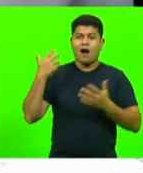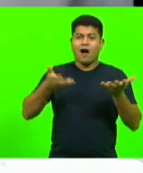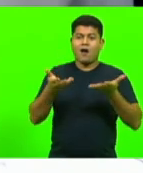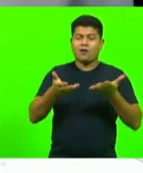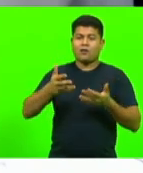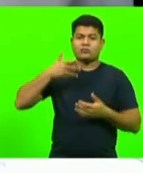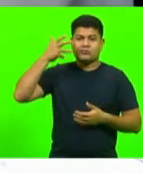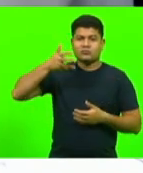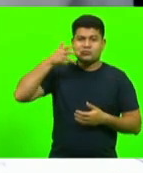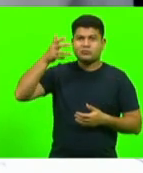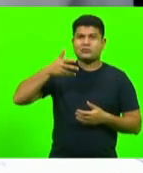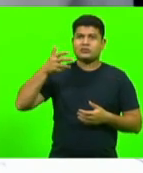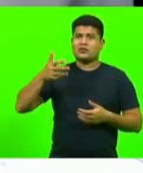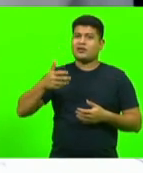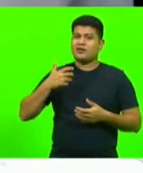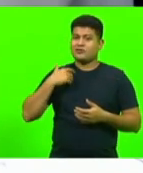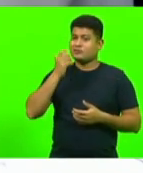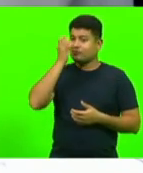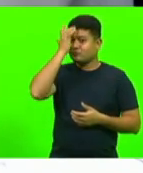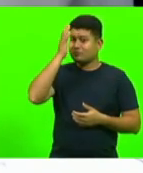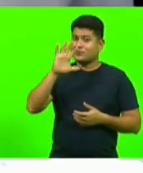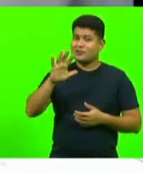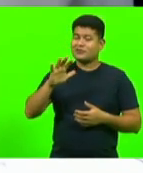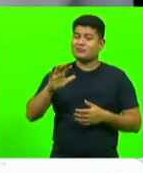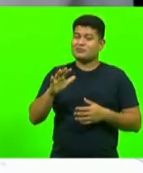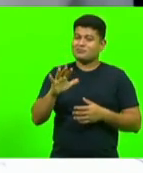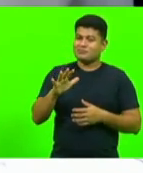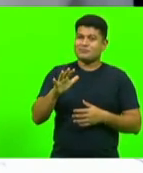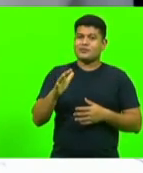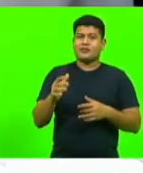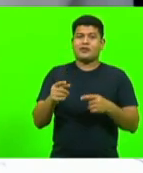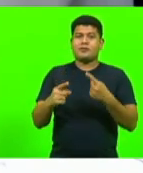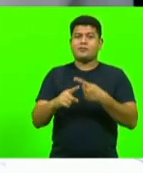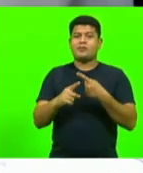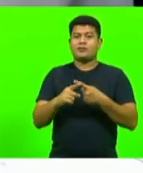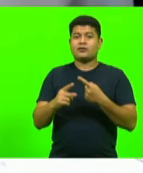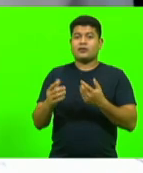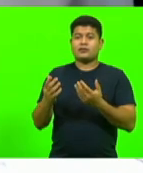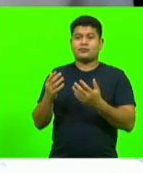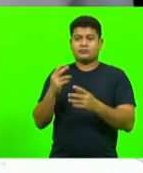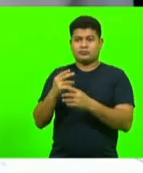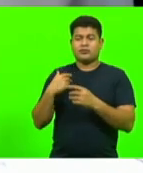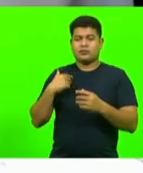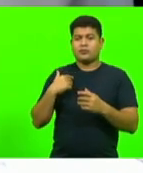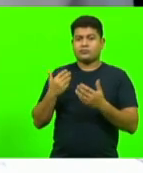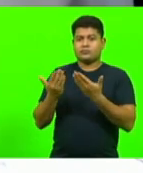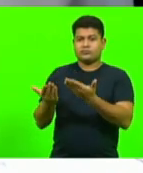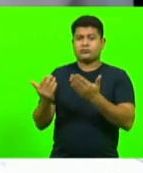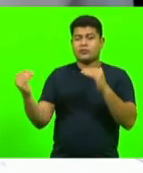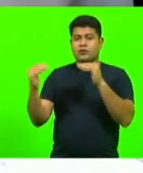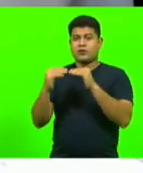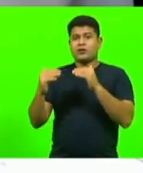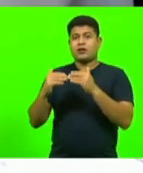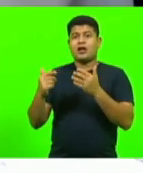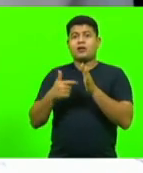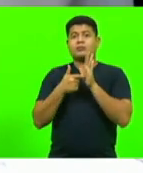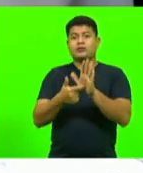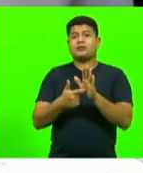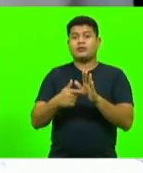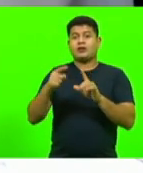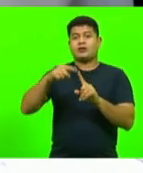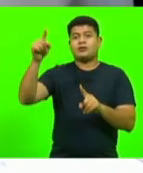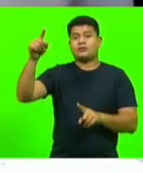dificulta também né o ponto de vista Acho que todos que me antecederam apresentaram elementos se dados